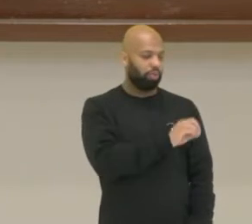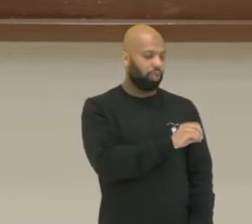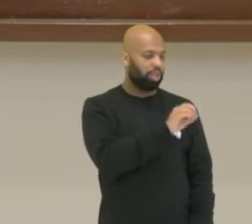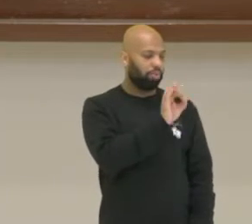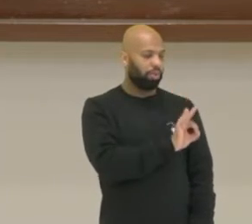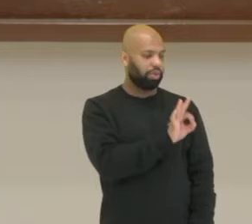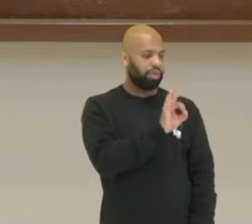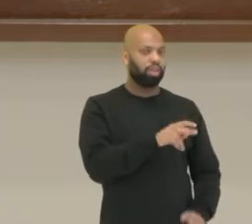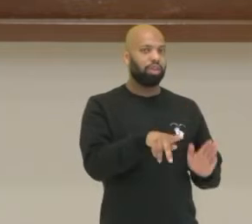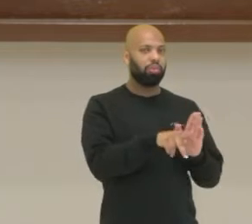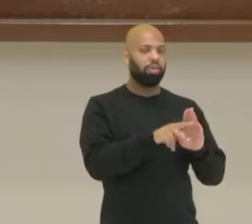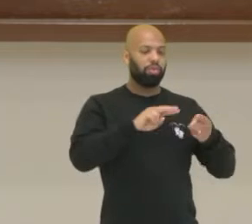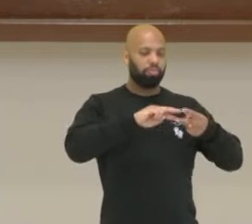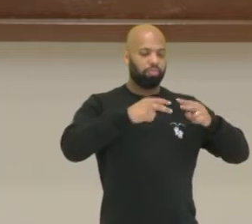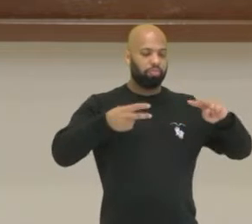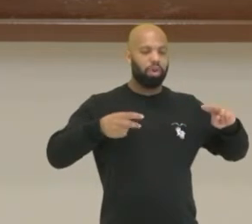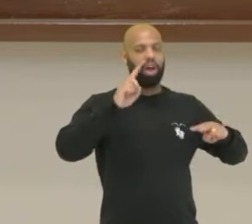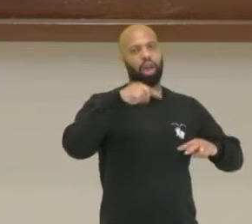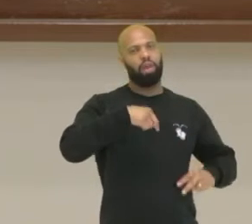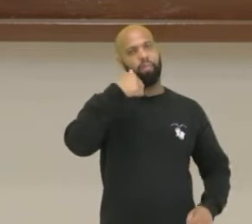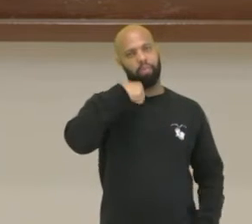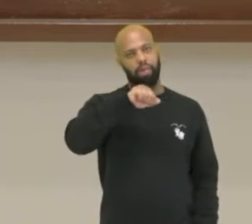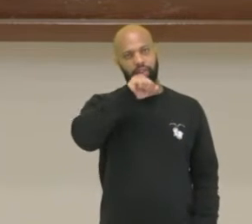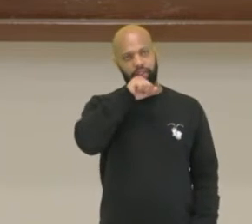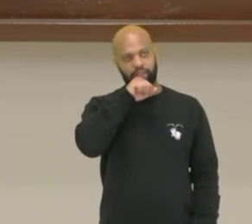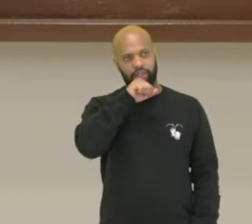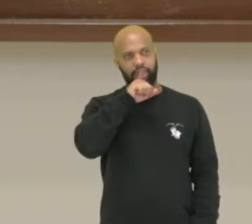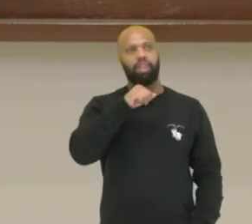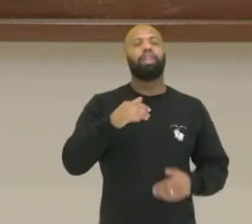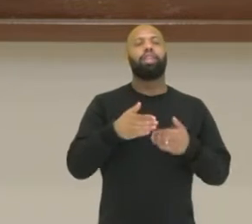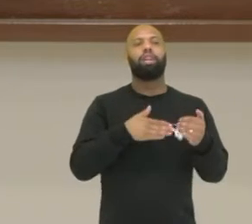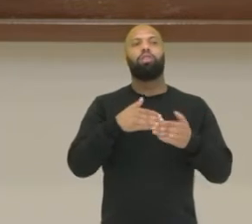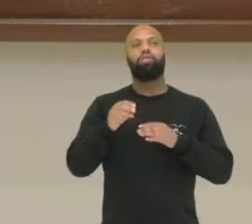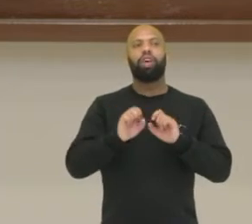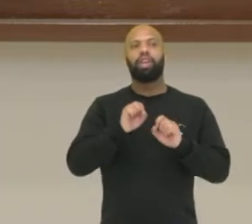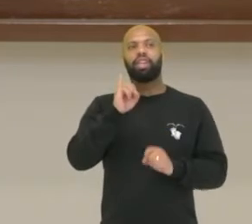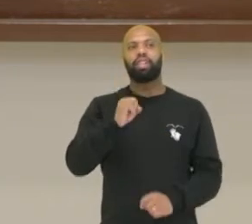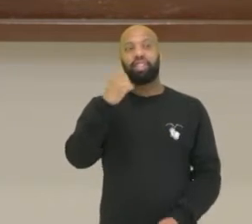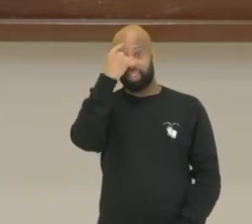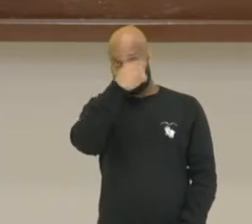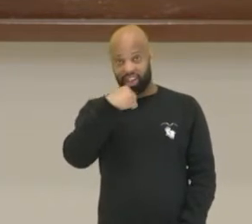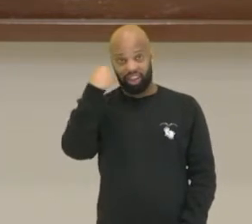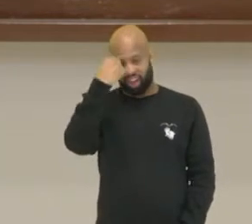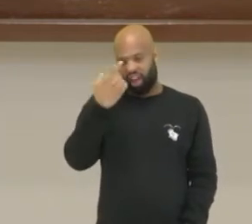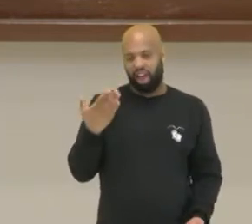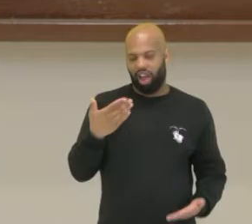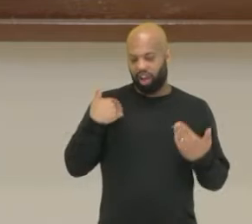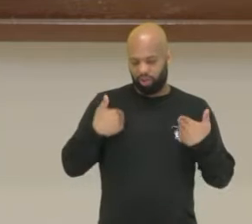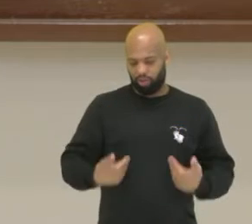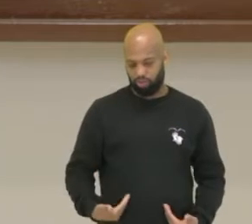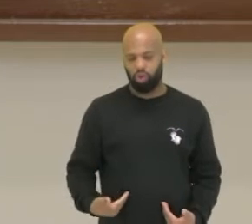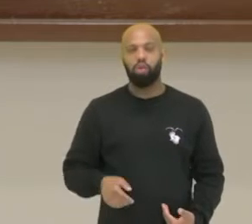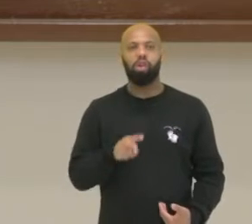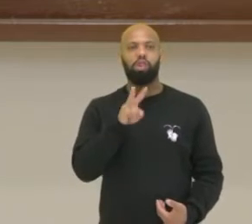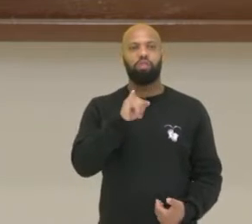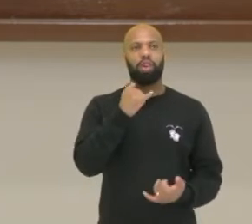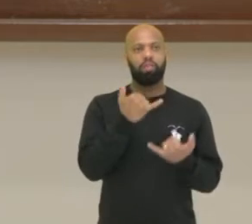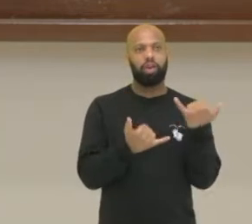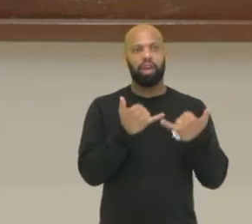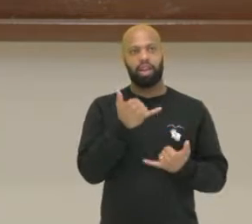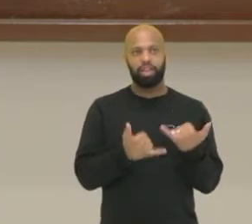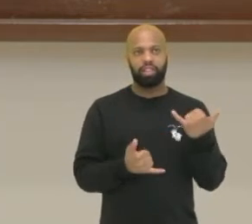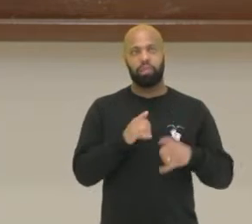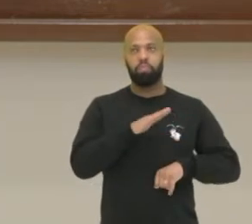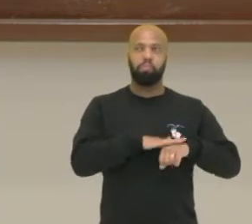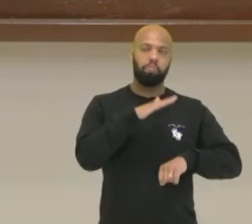informação genética das nossas mães, independente se externamente, fenotipicamente, você